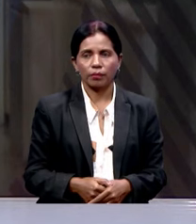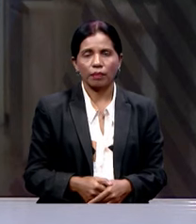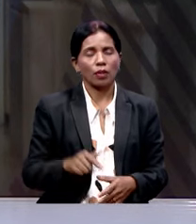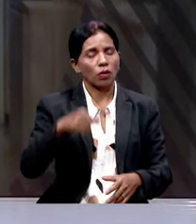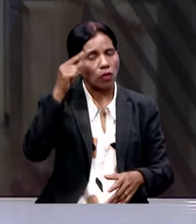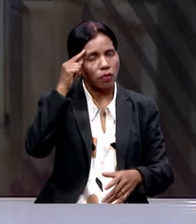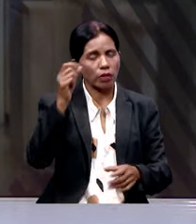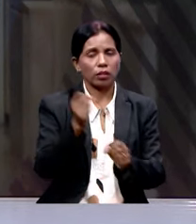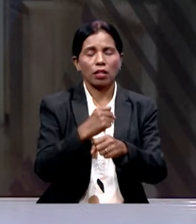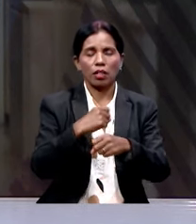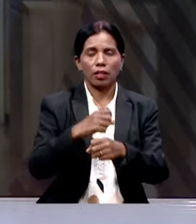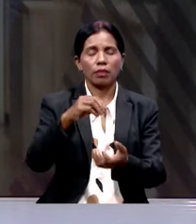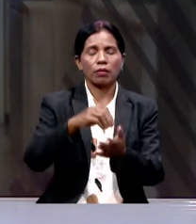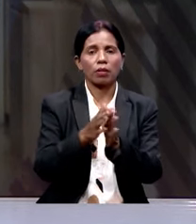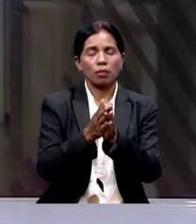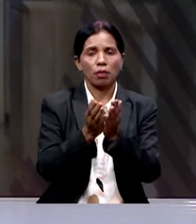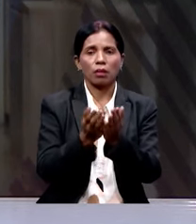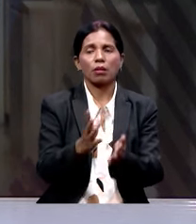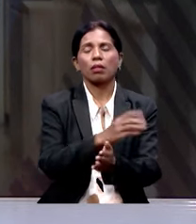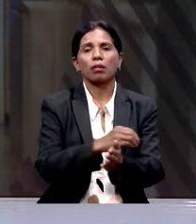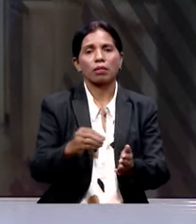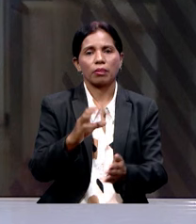Governo Sri Lanka cartão eleitoral biométrico.